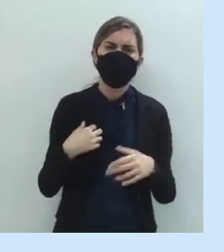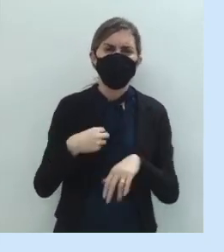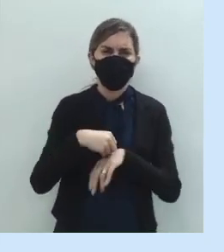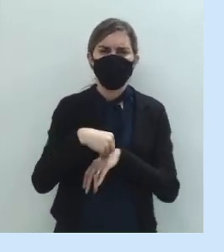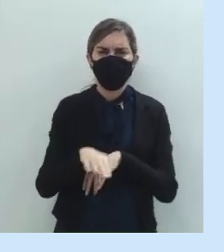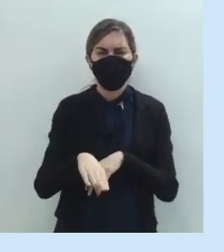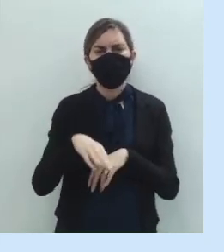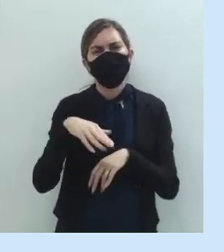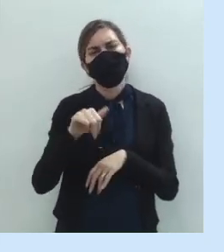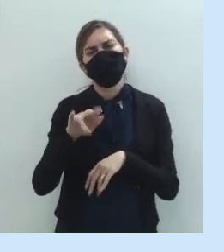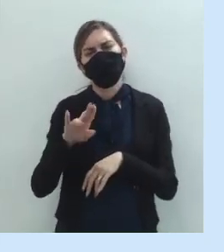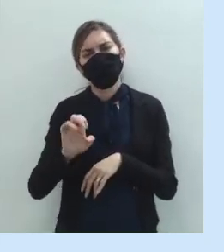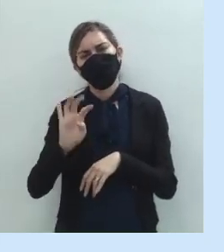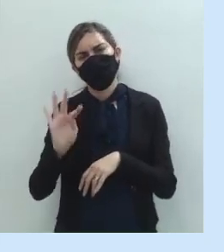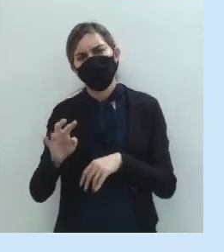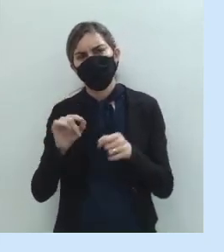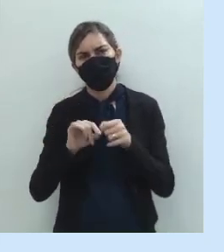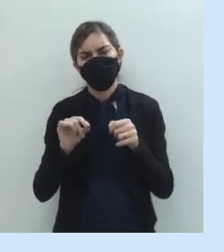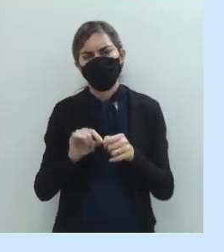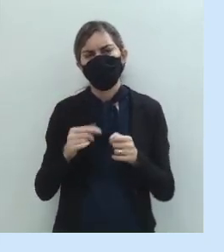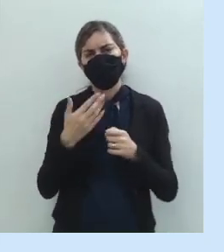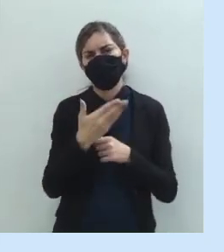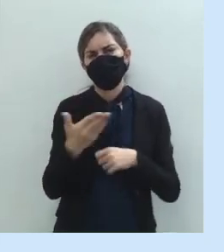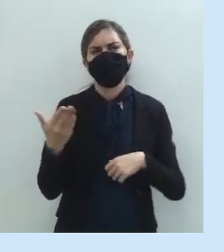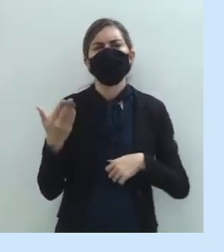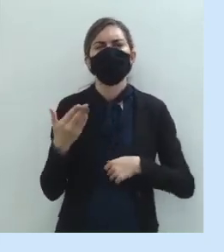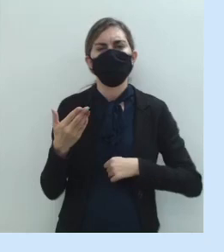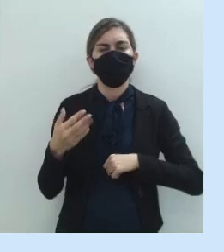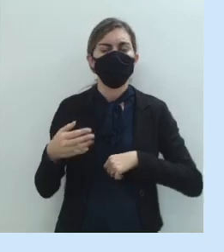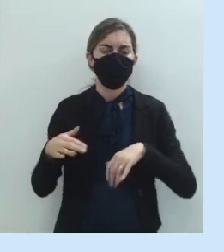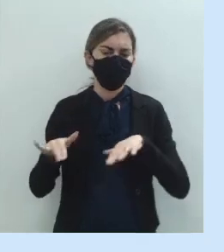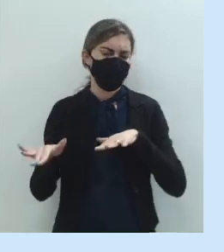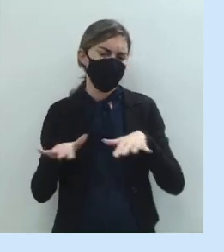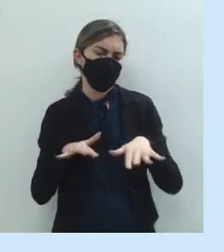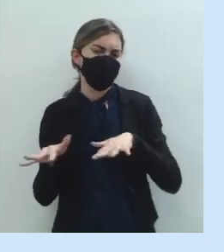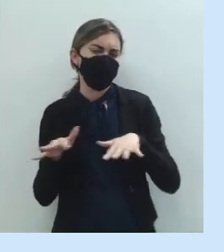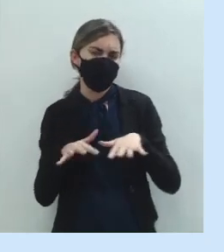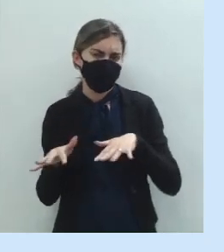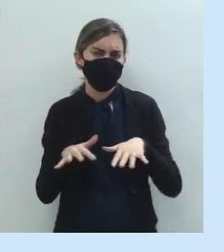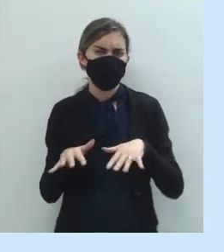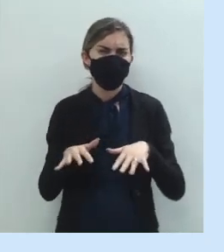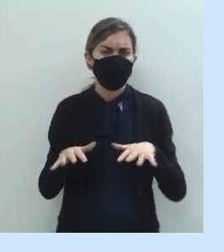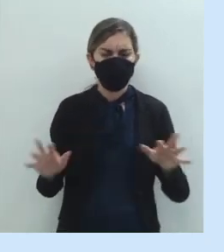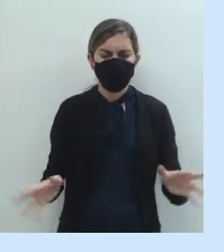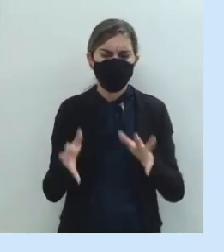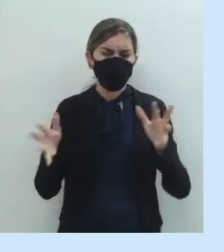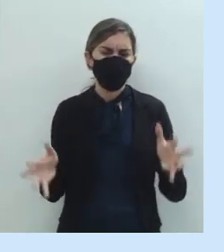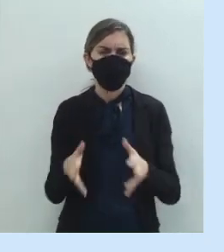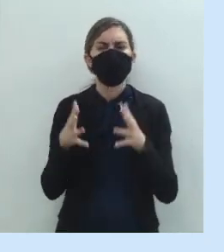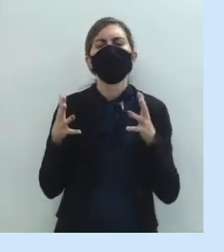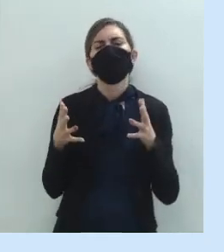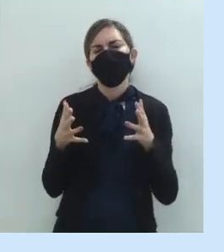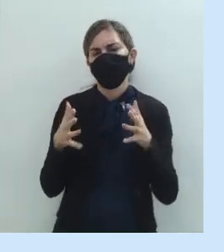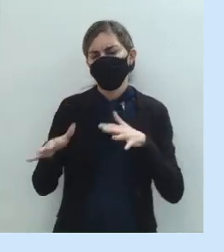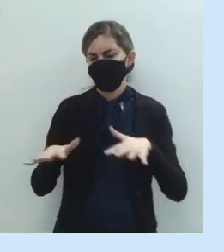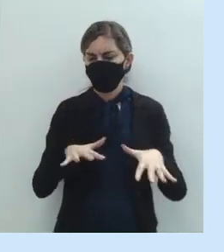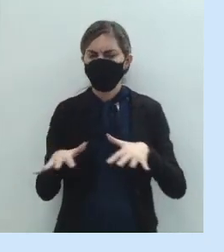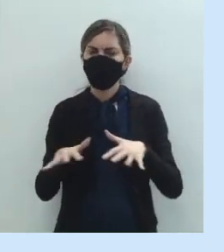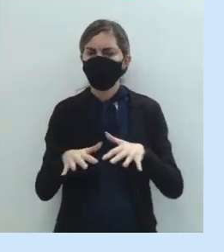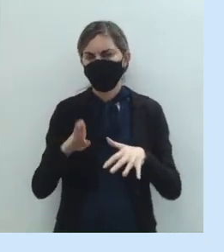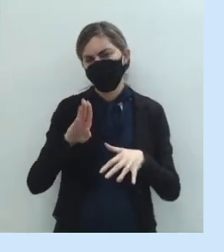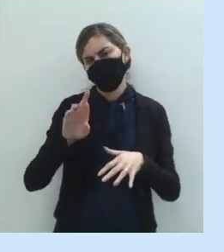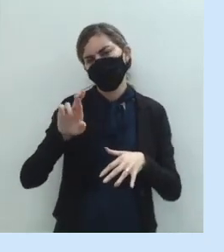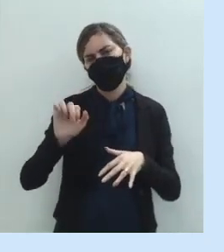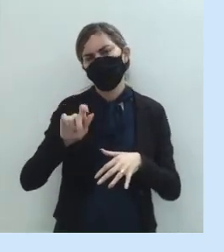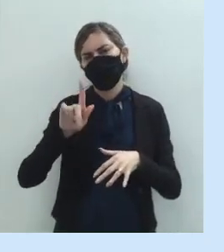Mangue Beat fez, é isso que o movimento que está bombando aí nas periferias, o movimento do brega